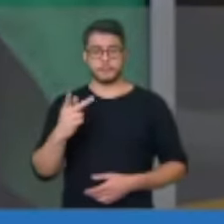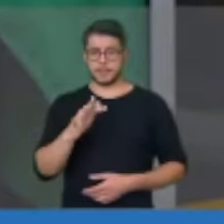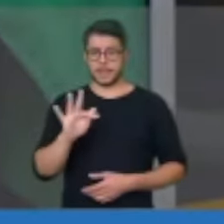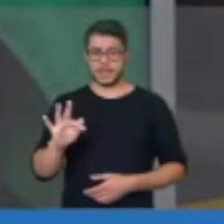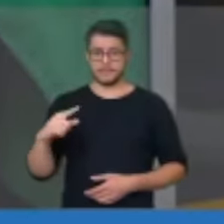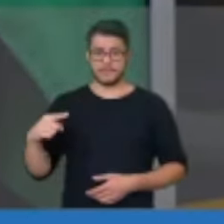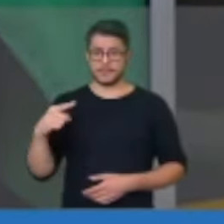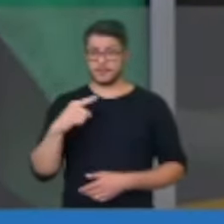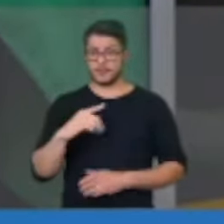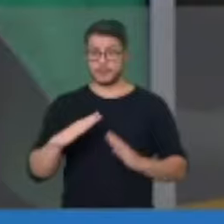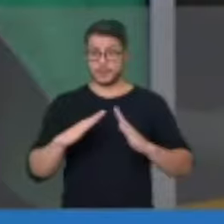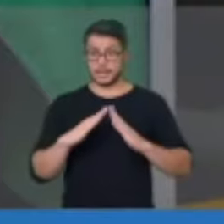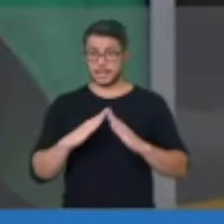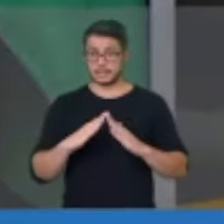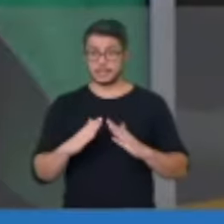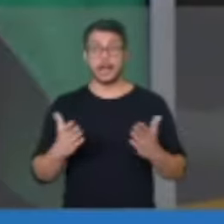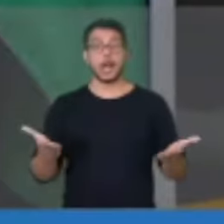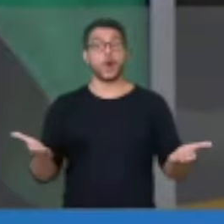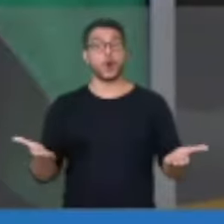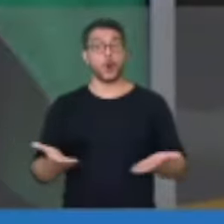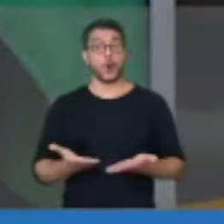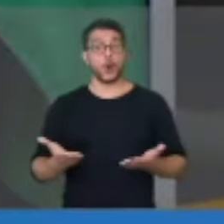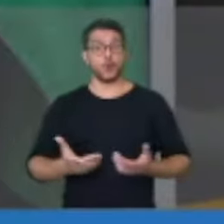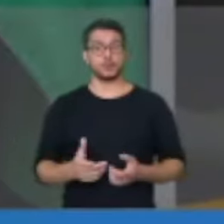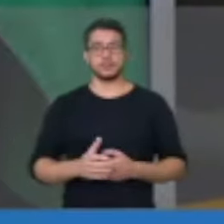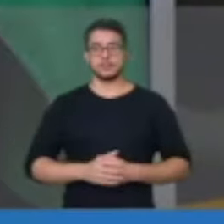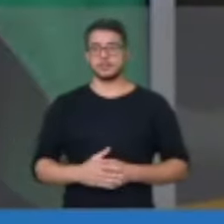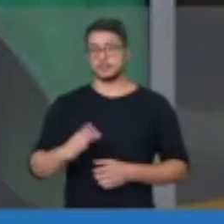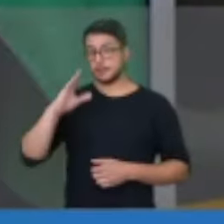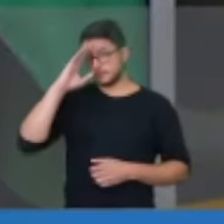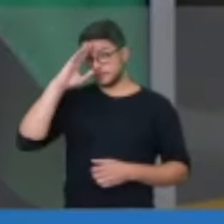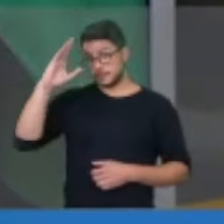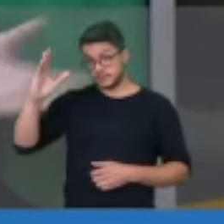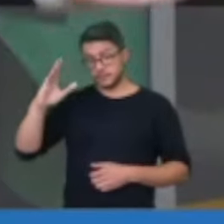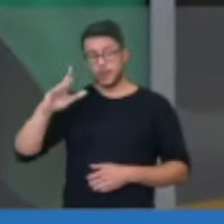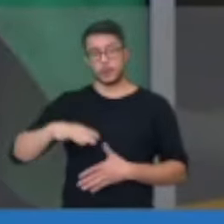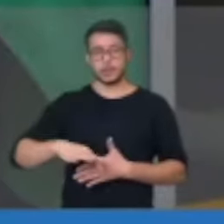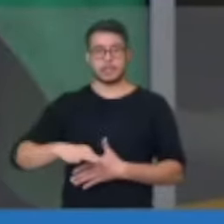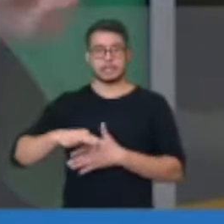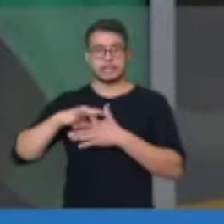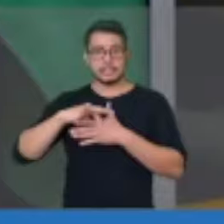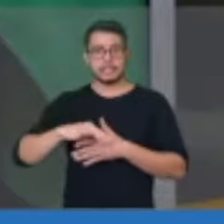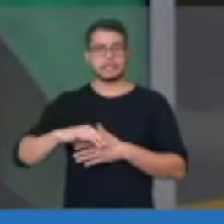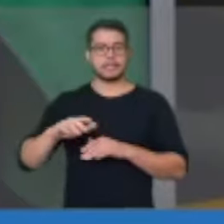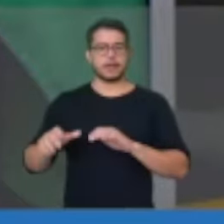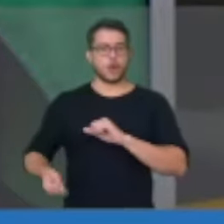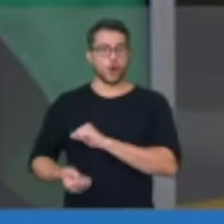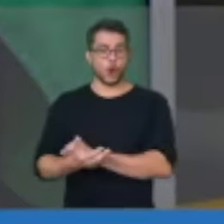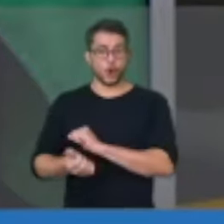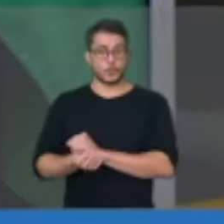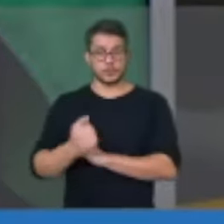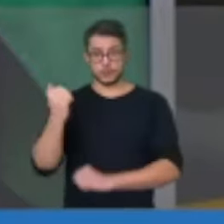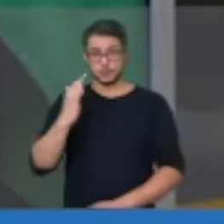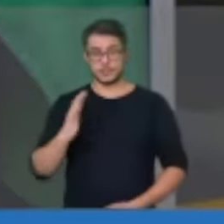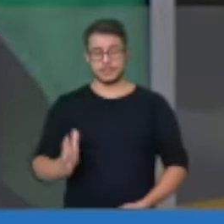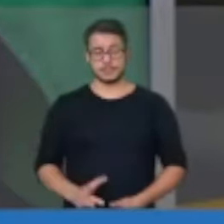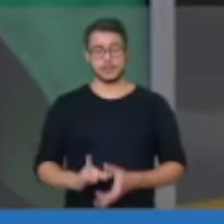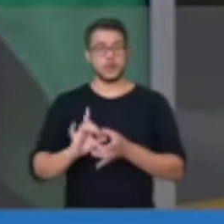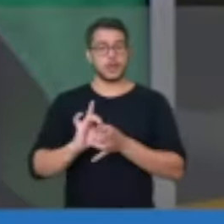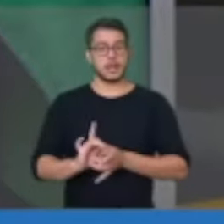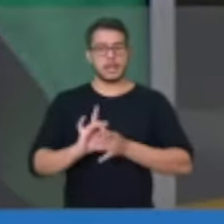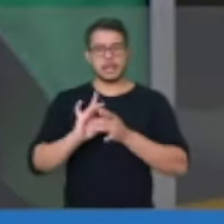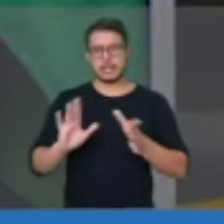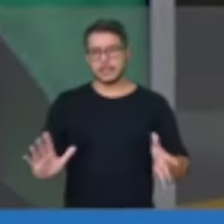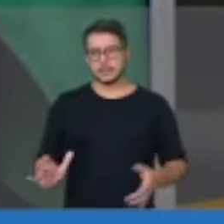e hoje, o maior mentor da corrupção do Brasil foi liberado completamente, anulada todas